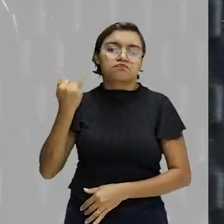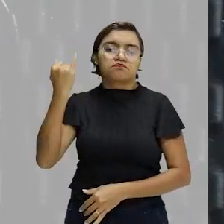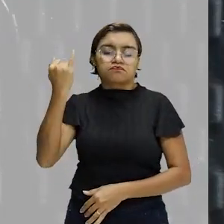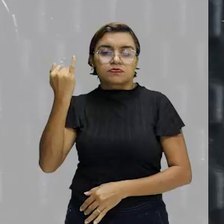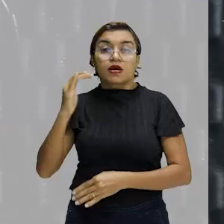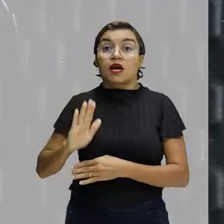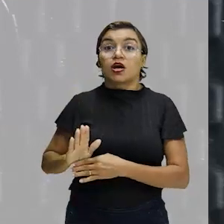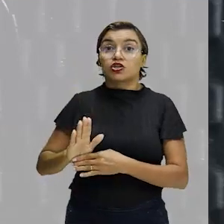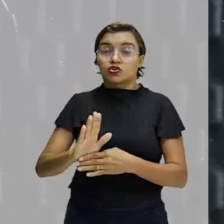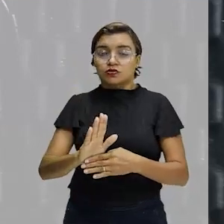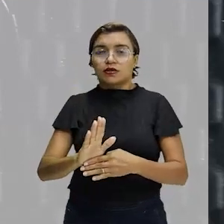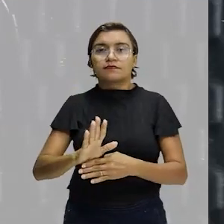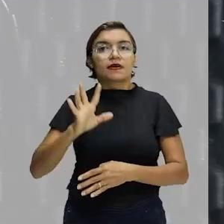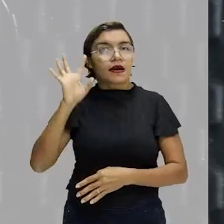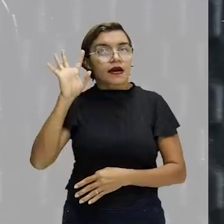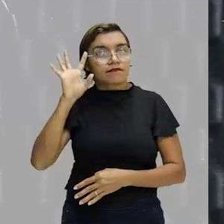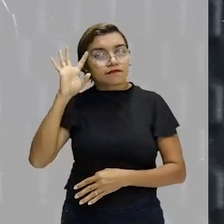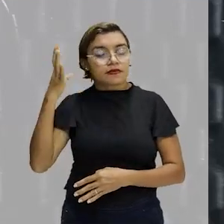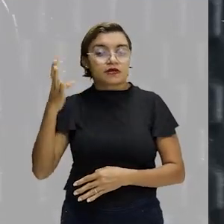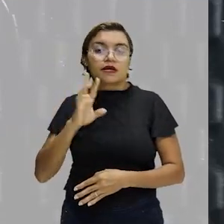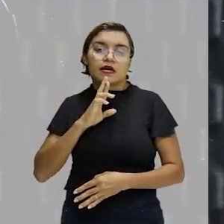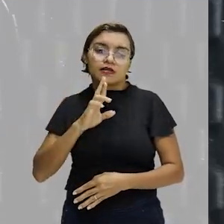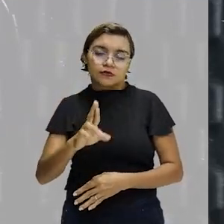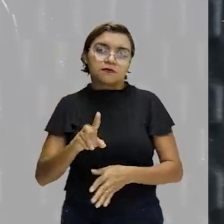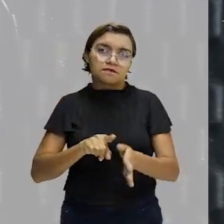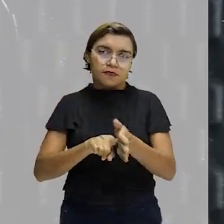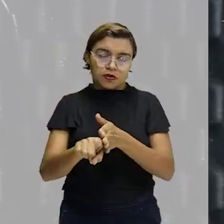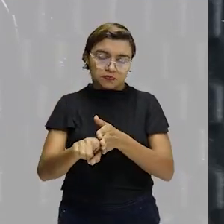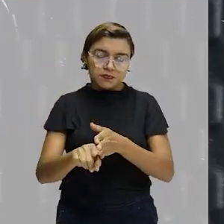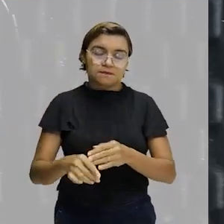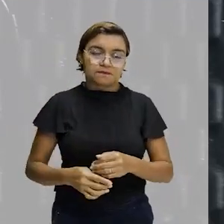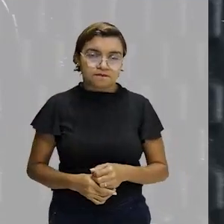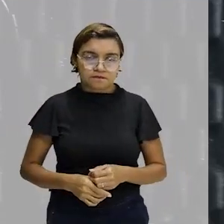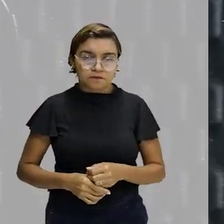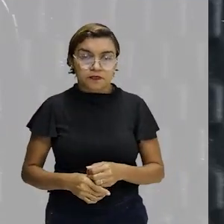nos ajudar a responder essa questão. Então,